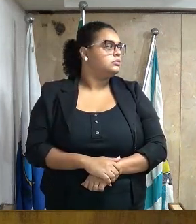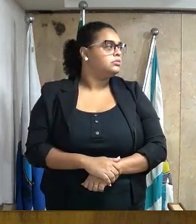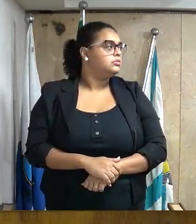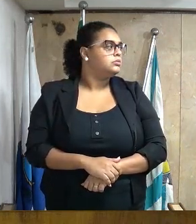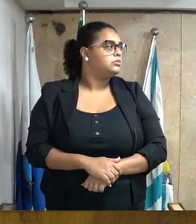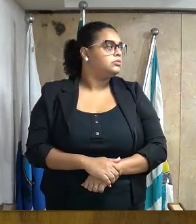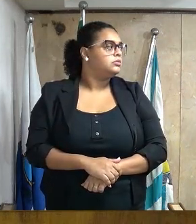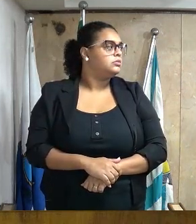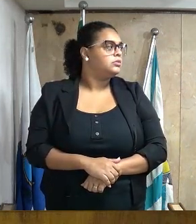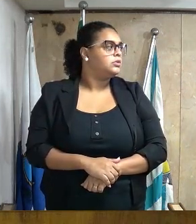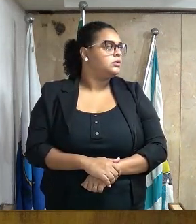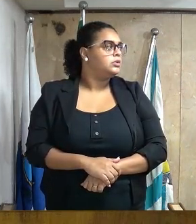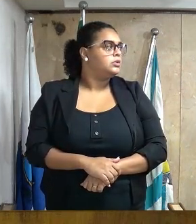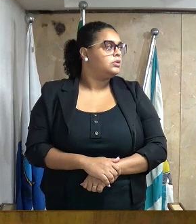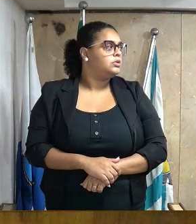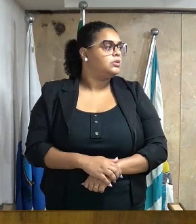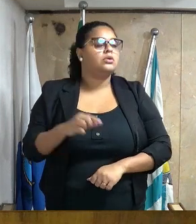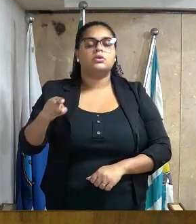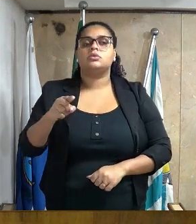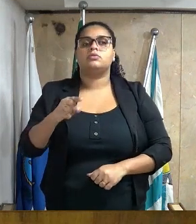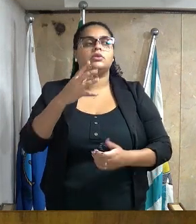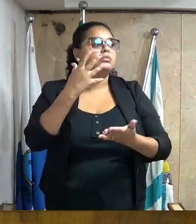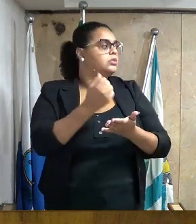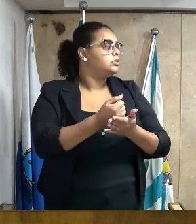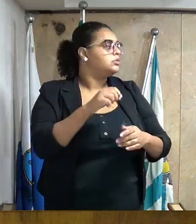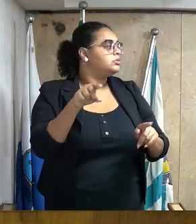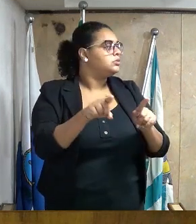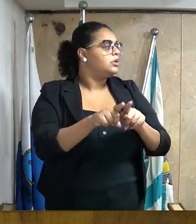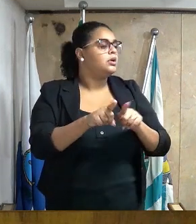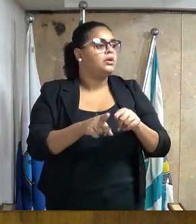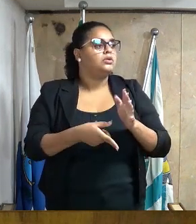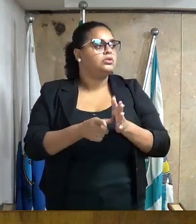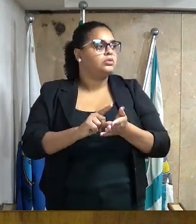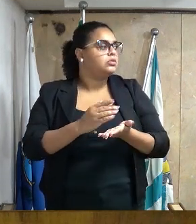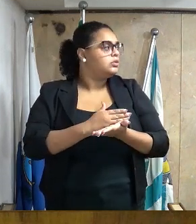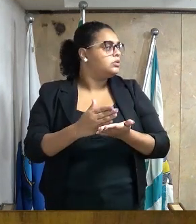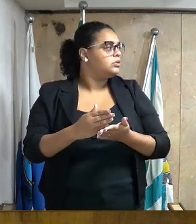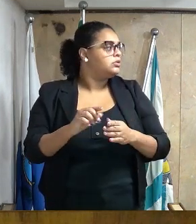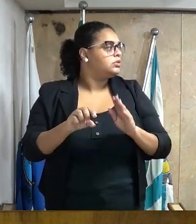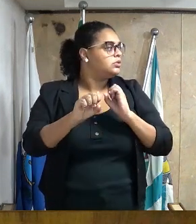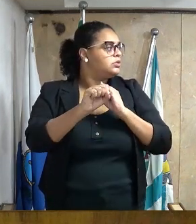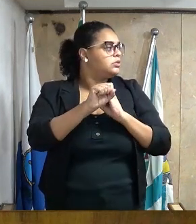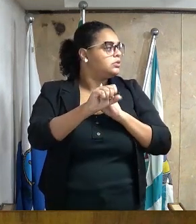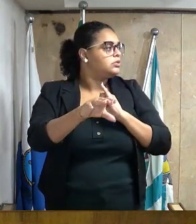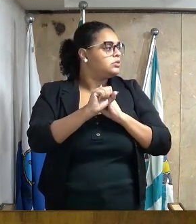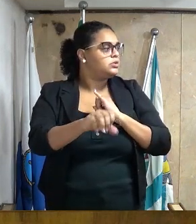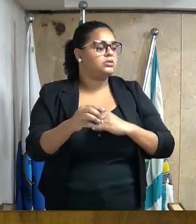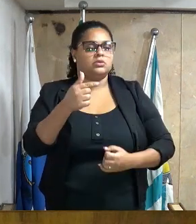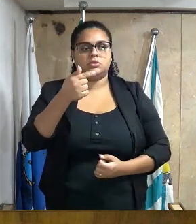para o expediente, mas que fique registrado antes do encerramento, a indicação número